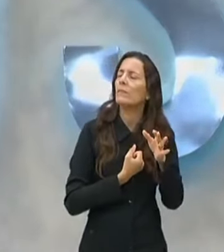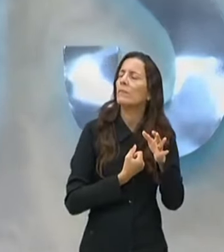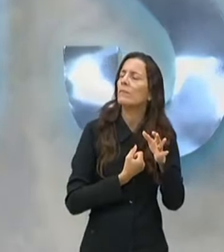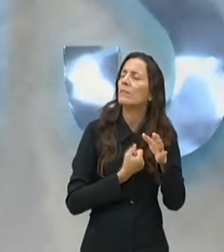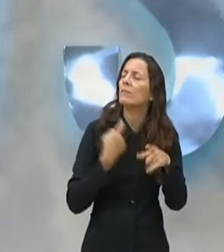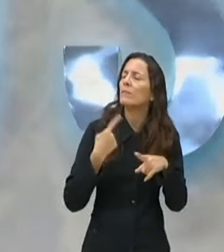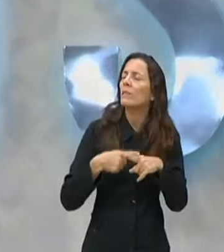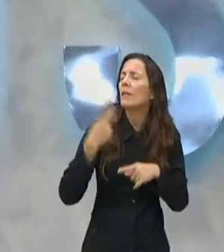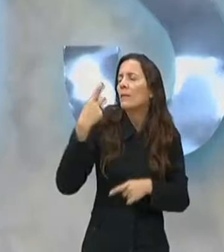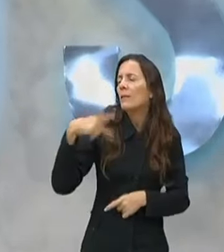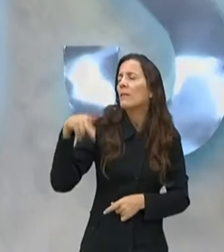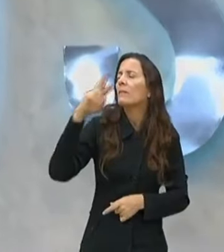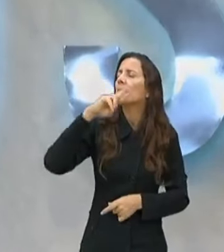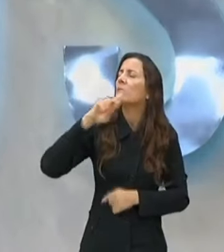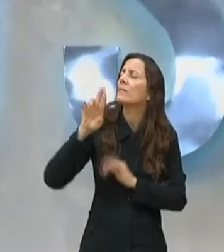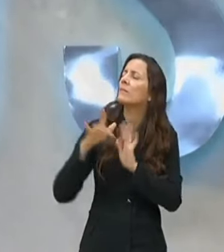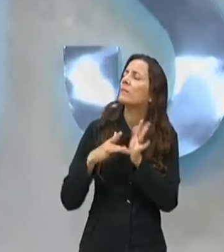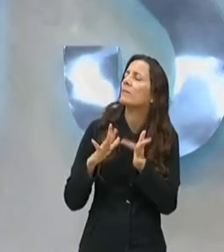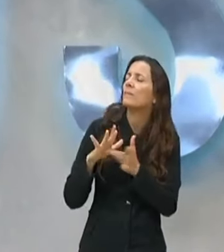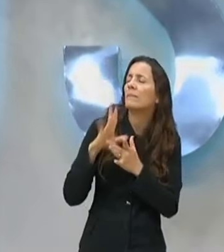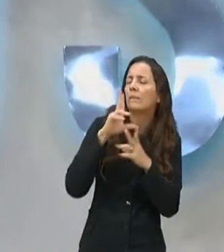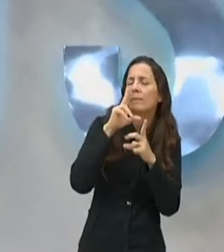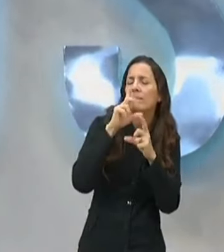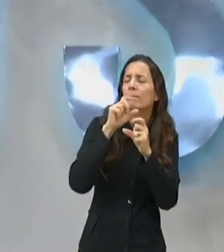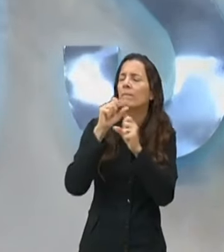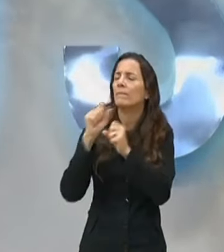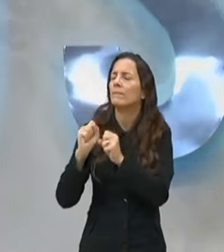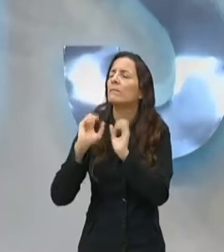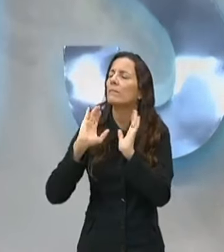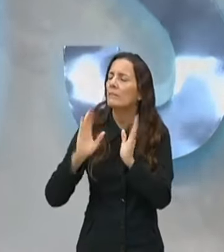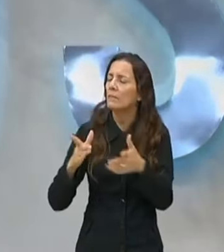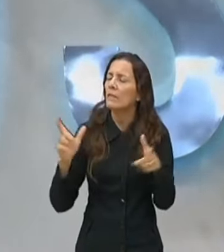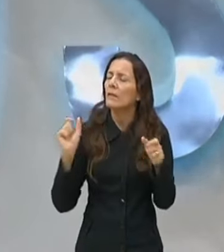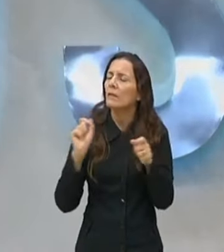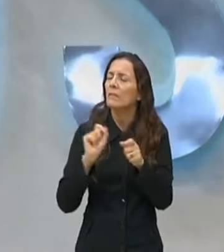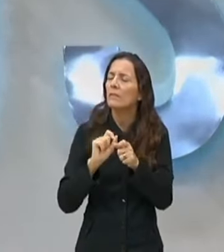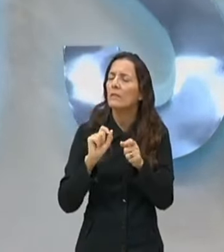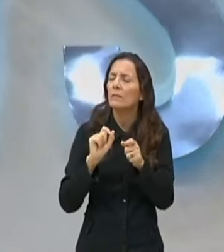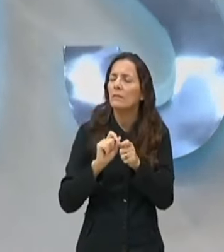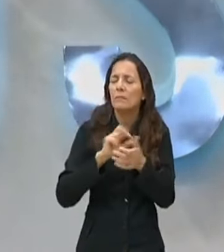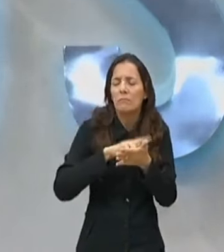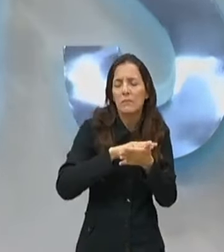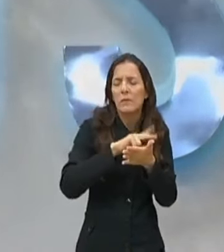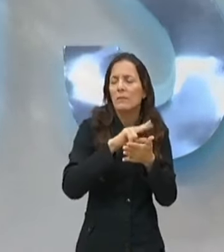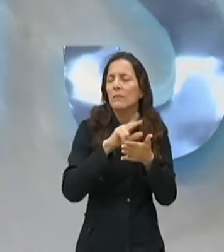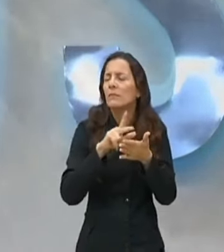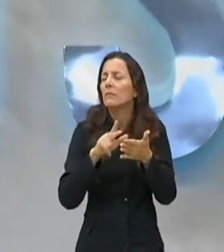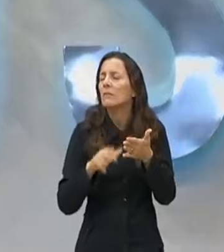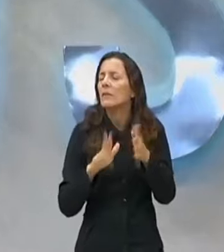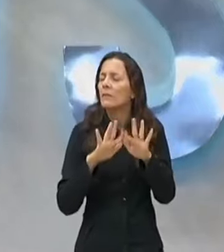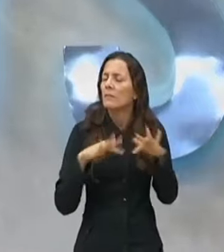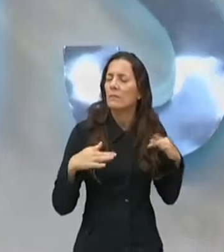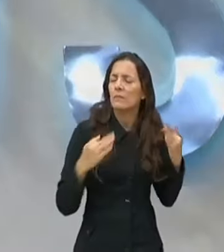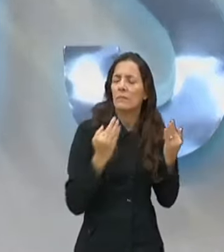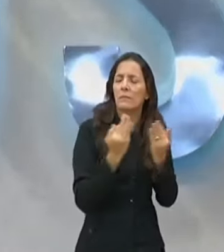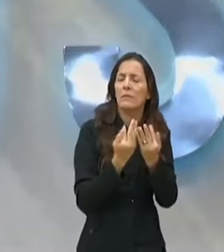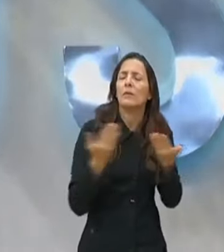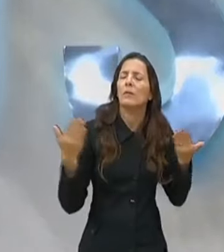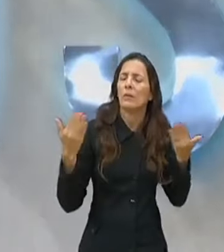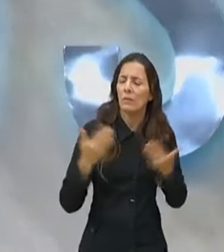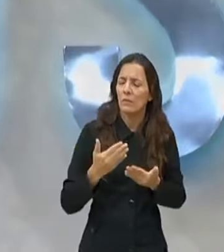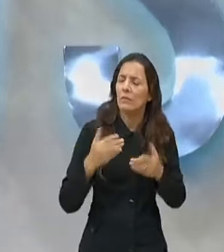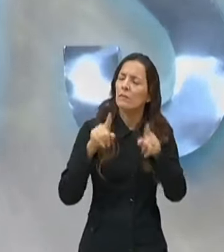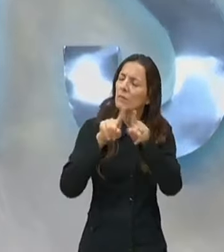feito, meu Deus, em tantas famílias. Faça isto, Senhor. Tu és Deus